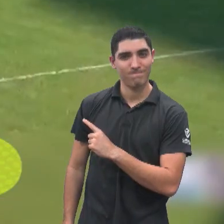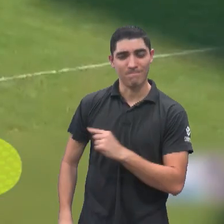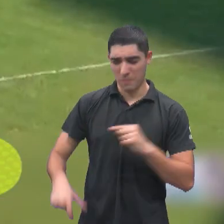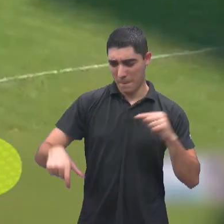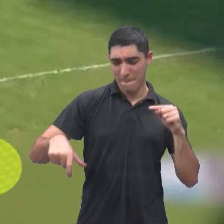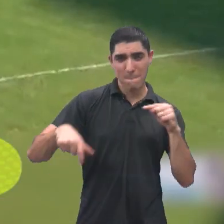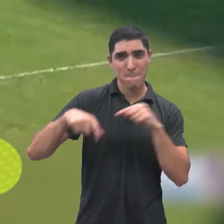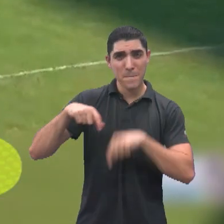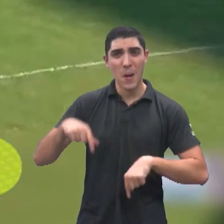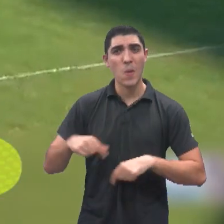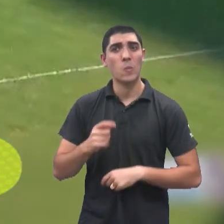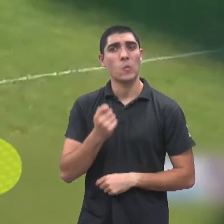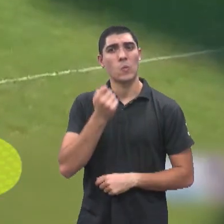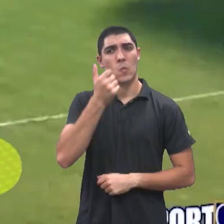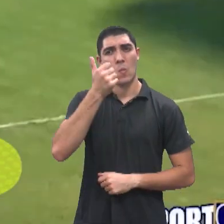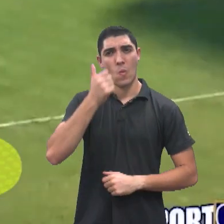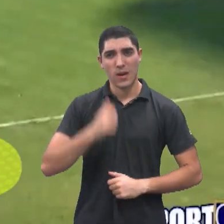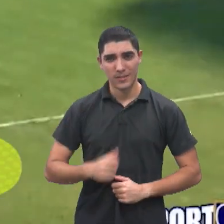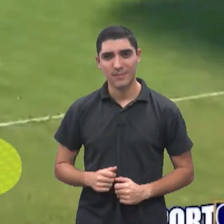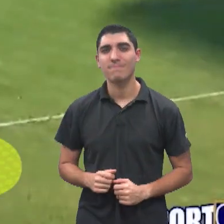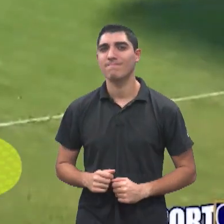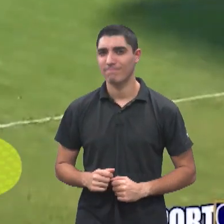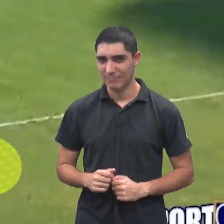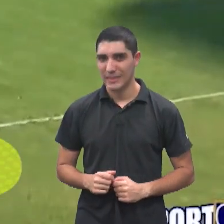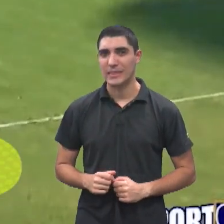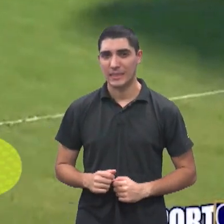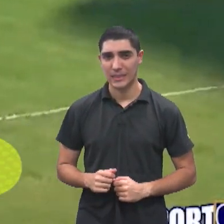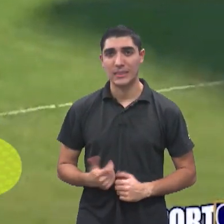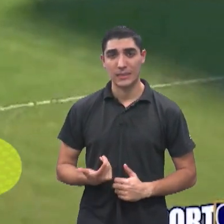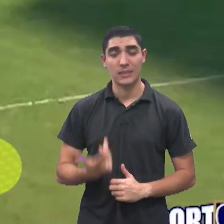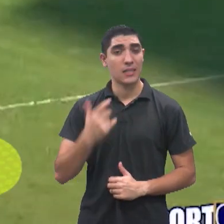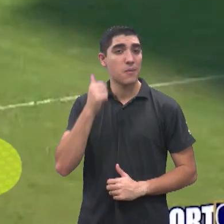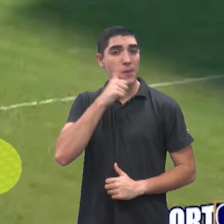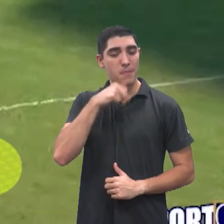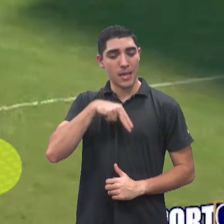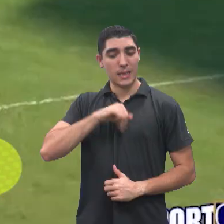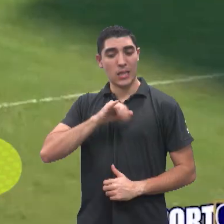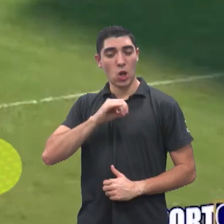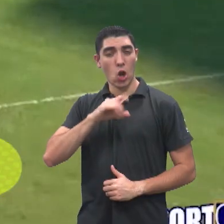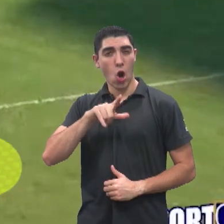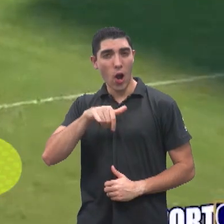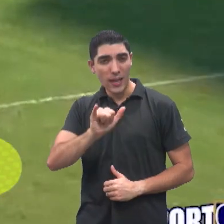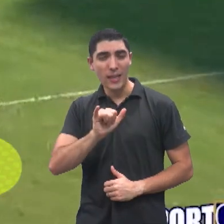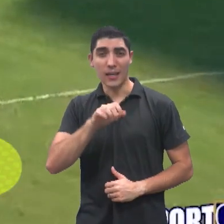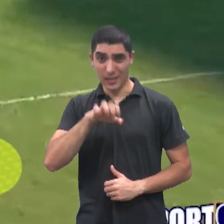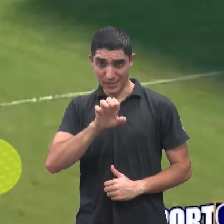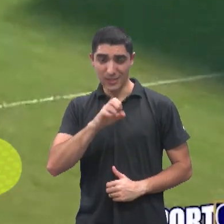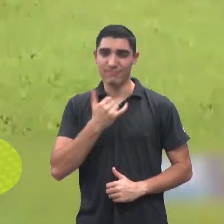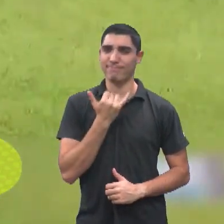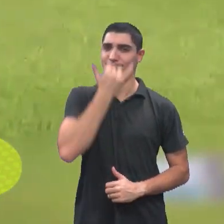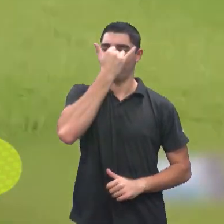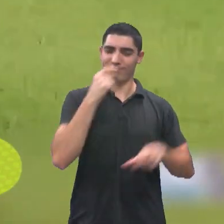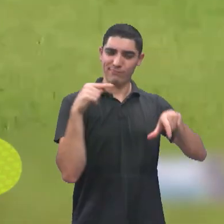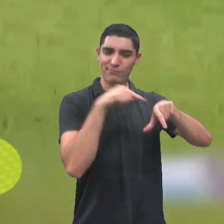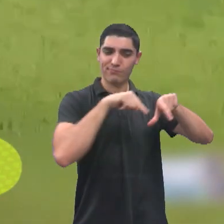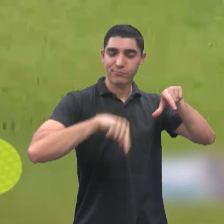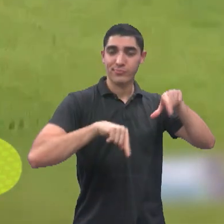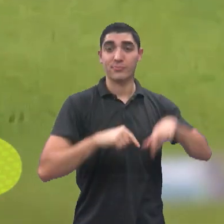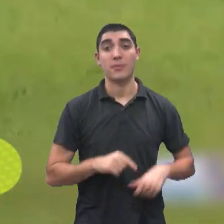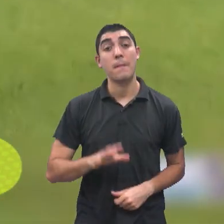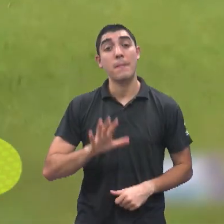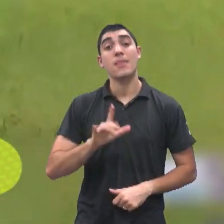perdendo a chance do quarto do Taubaté. Deu azar a Nicole nessa, sorte do São José. Só